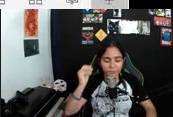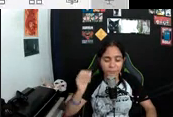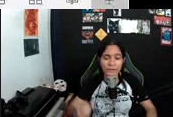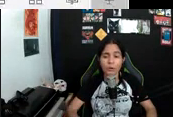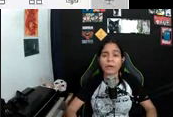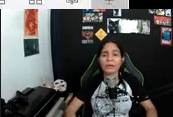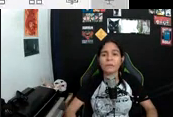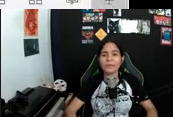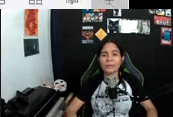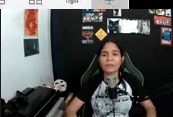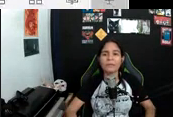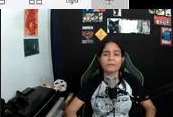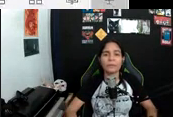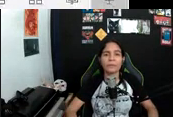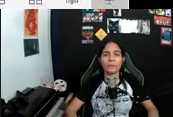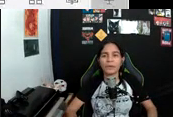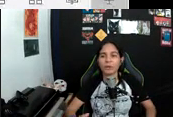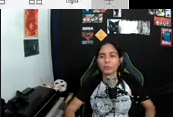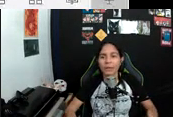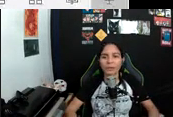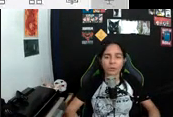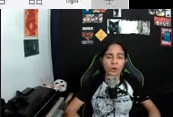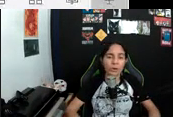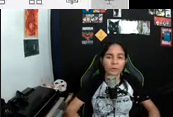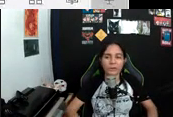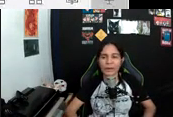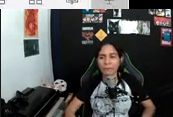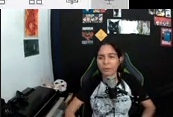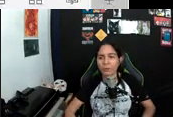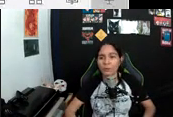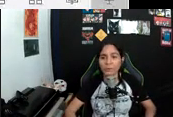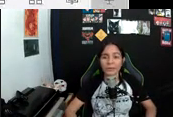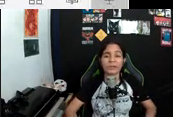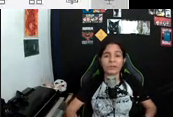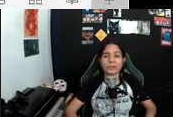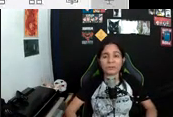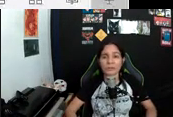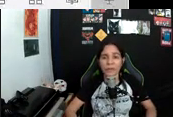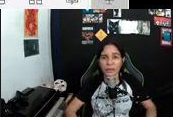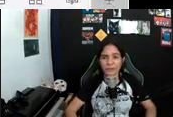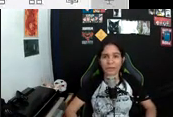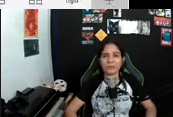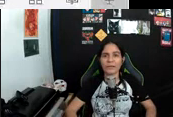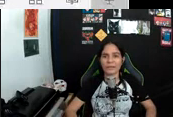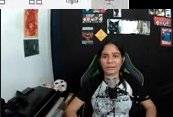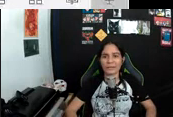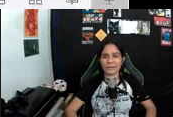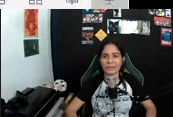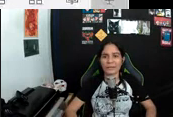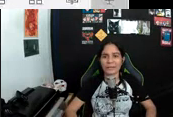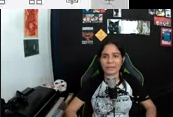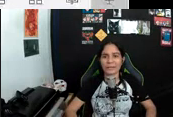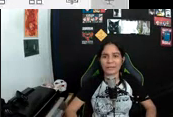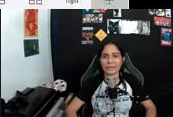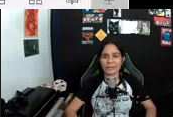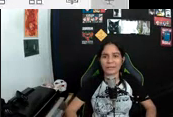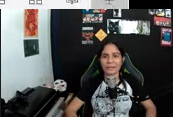identificados. Como é que eu vou saber se você é um enfermeiro, um médico, fisioterapeuta, um nutricionista, se não tem nenhuma identificação